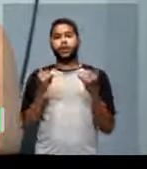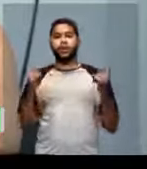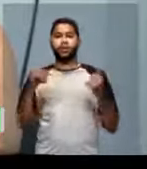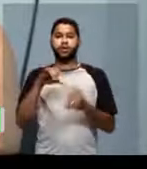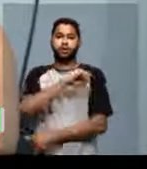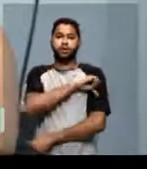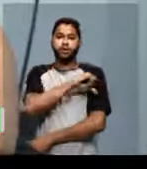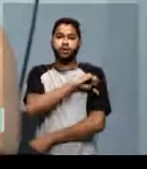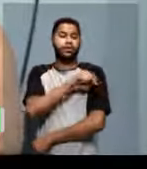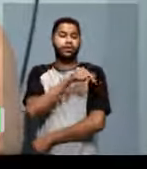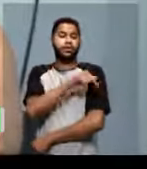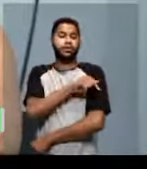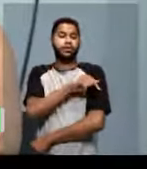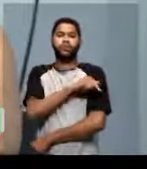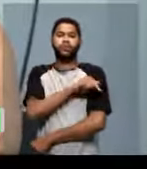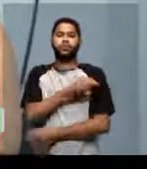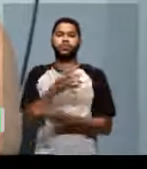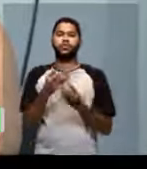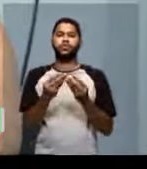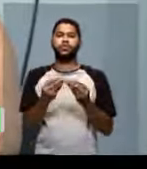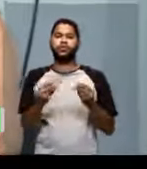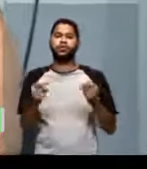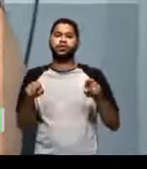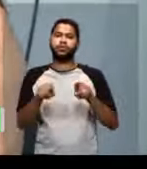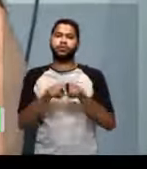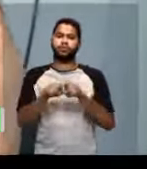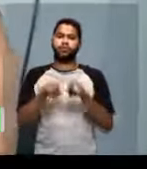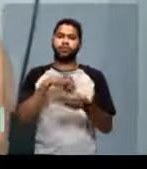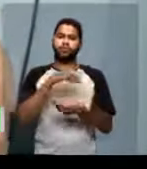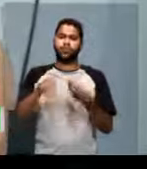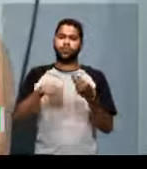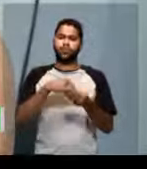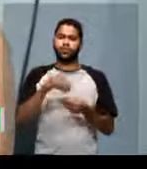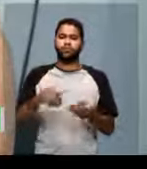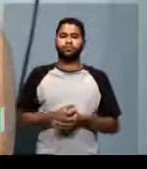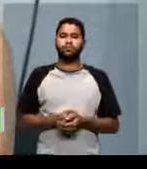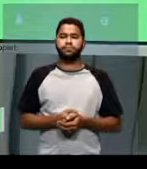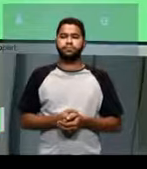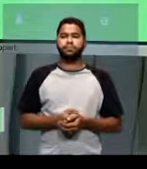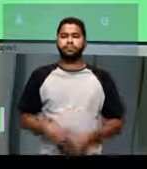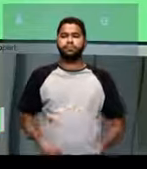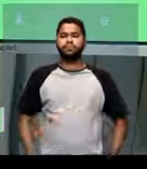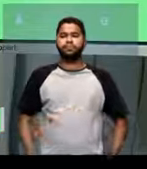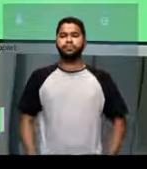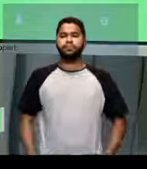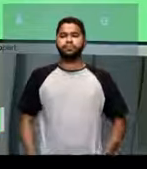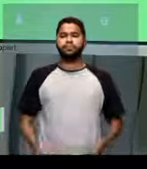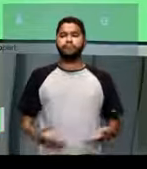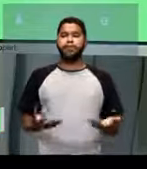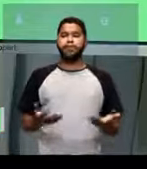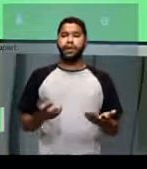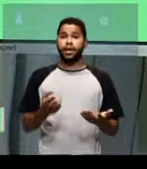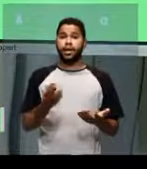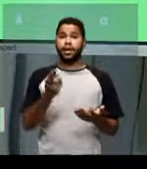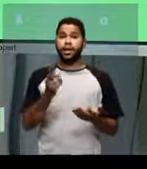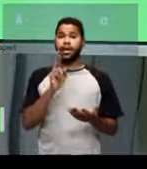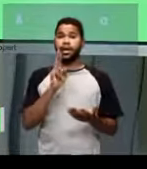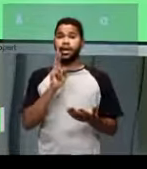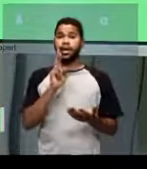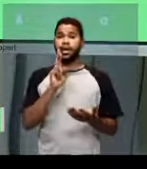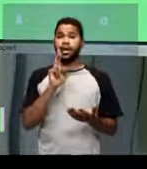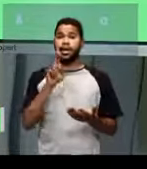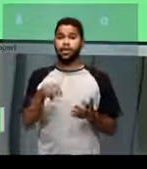e o 7º, substância e mistura. Ótimo. E você vai responder para nós as perguntas da